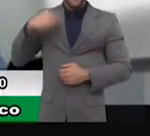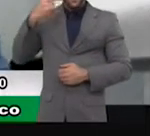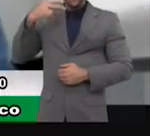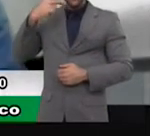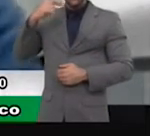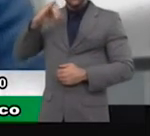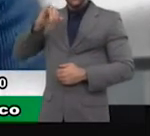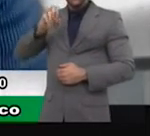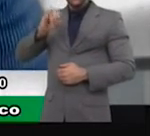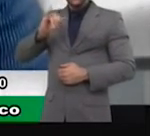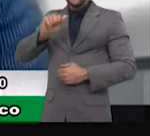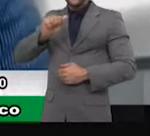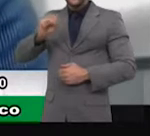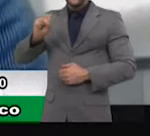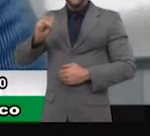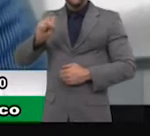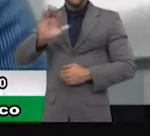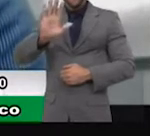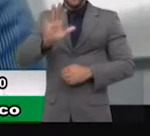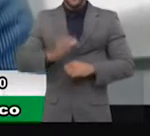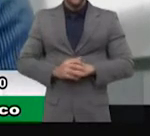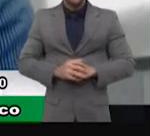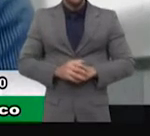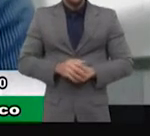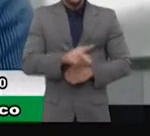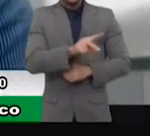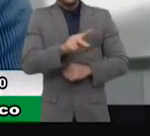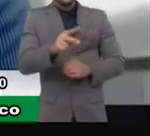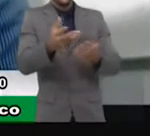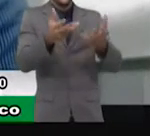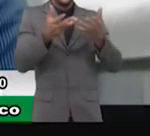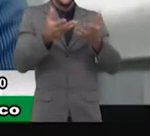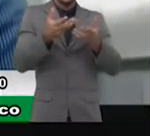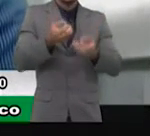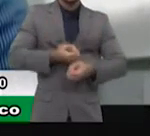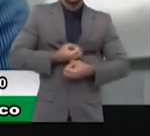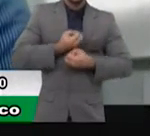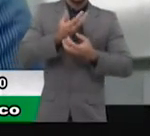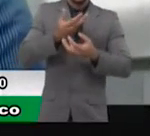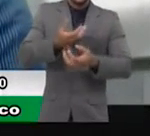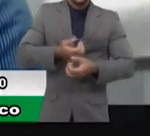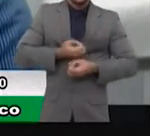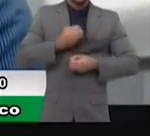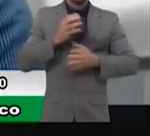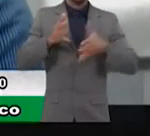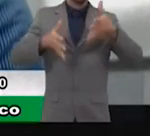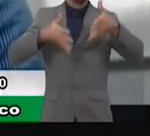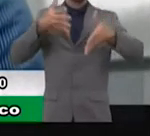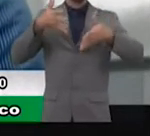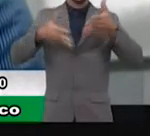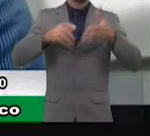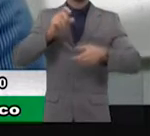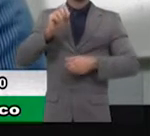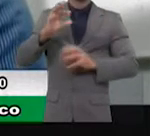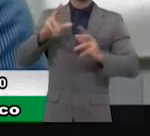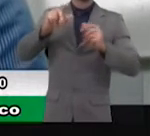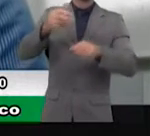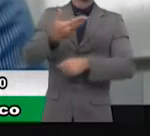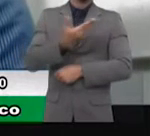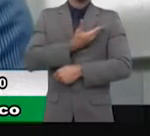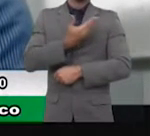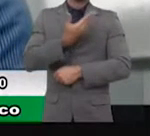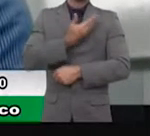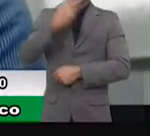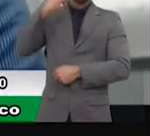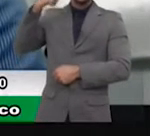Josias. Presidente, eu quero também deixar aqui minhas palavras de gratidão a todos os colegas vereadores.